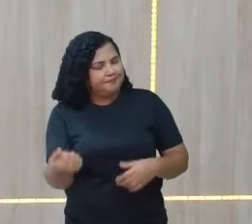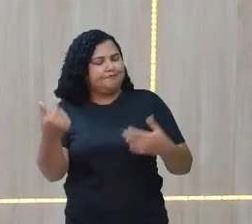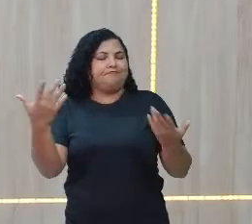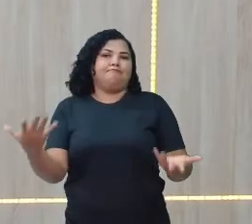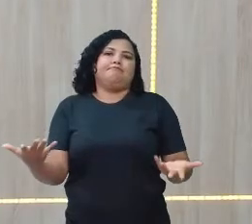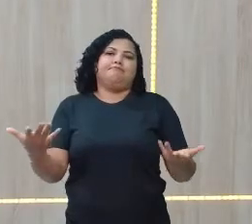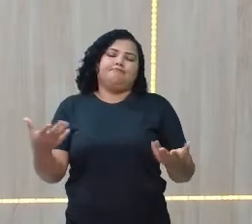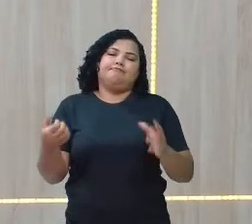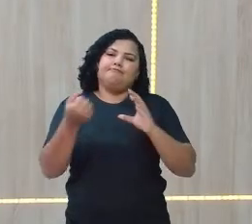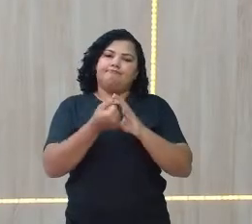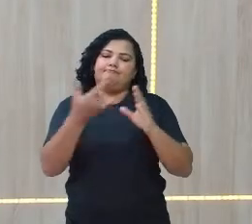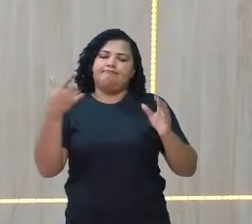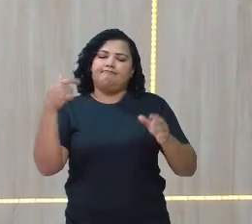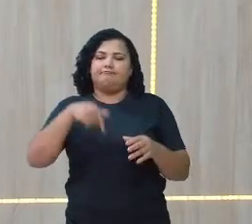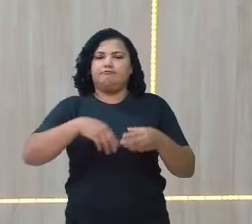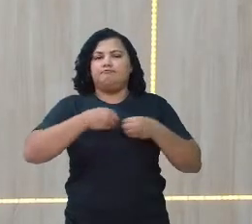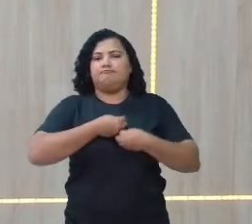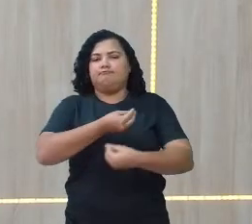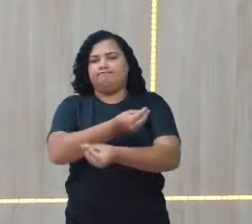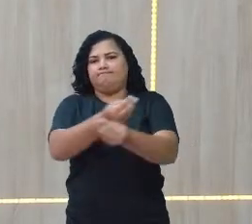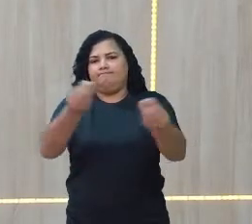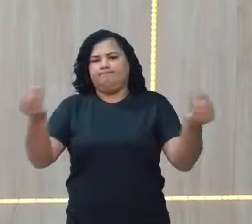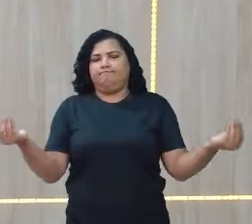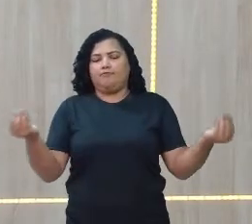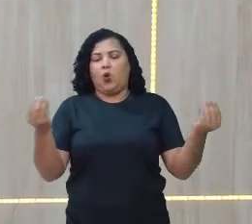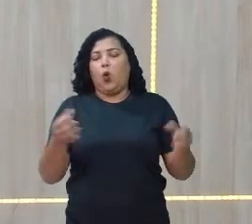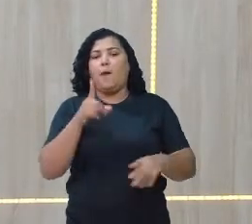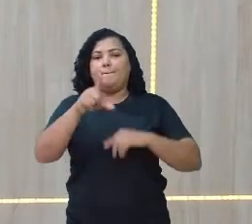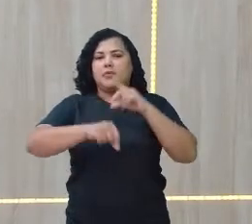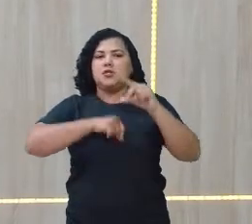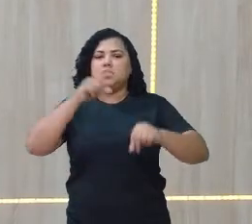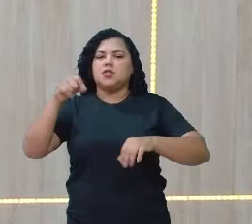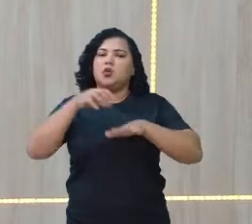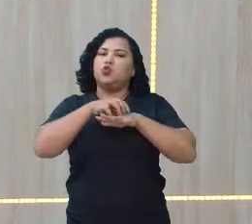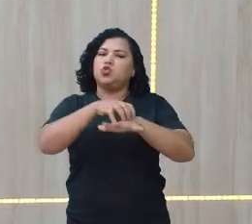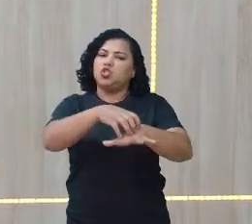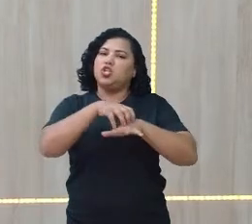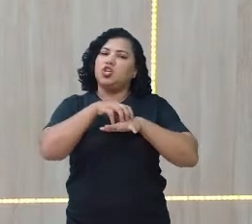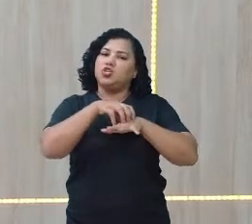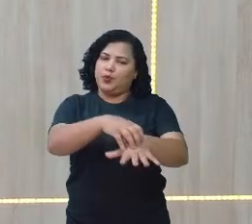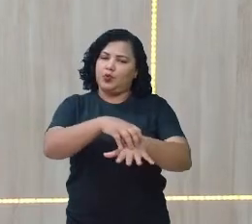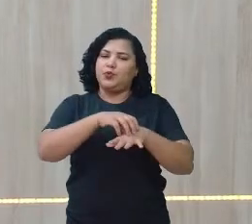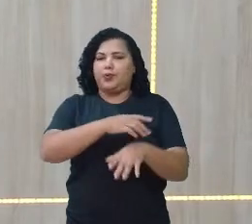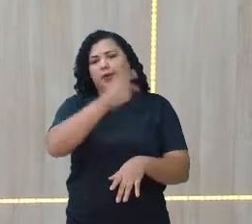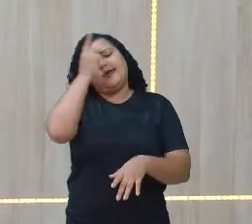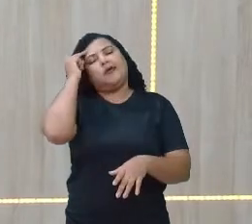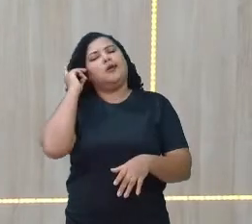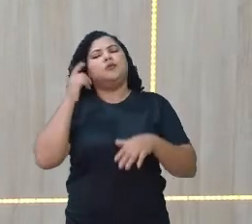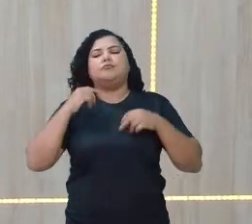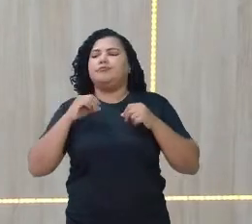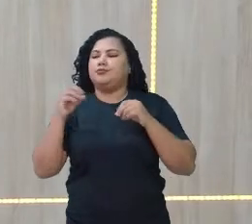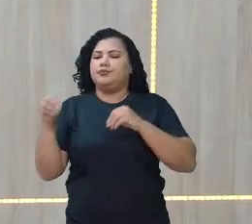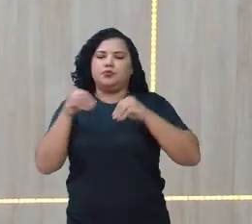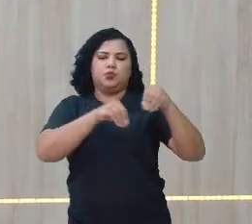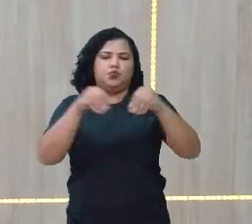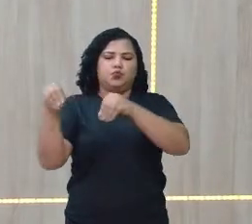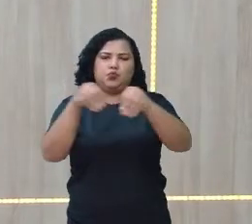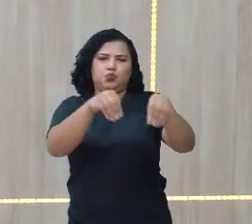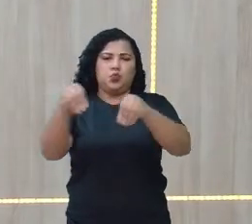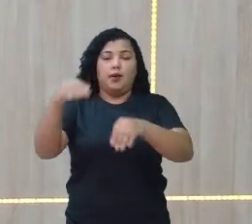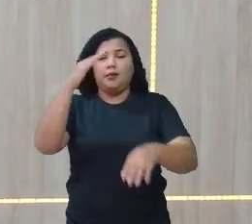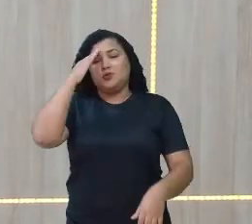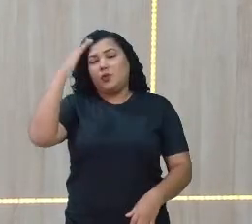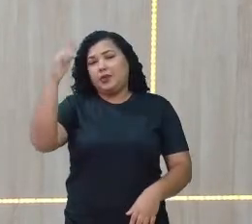né, oferecendo uma malha maior de opções para as pessoas se locomoverem, principalmente as que